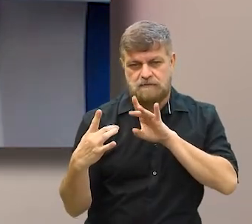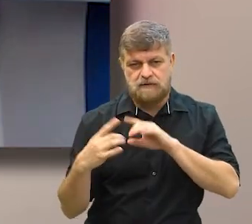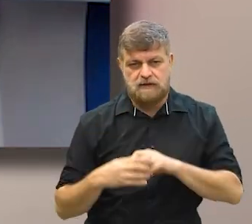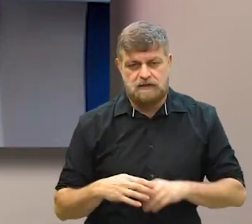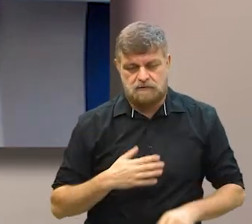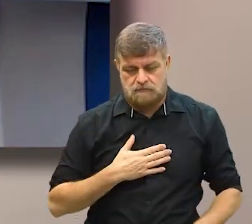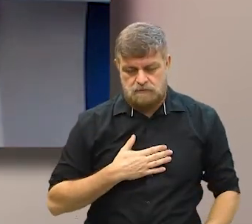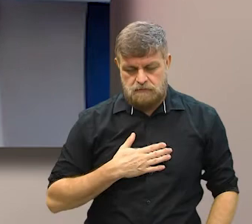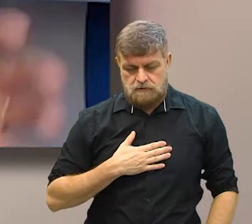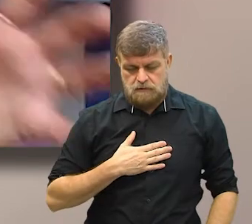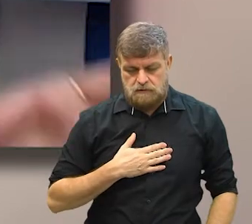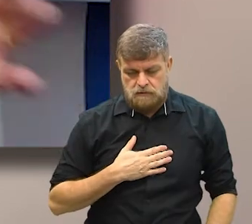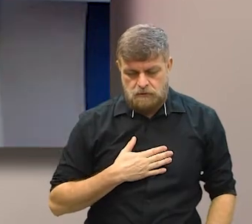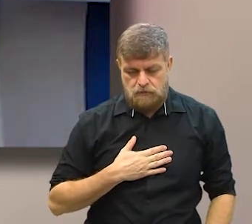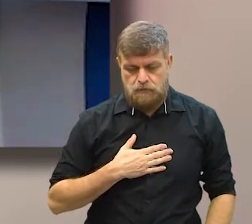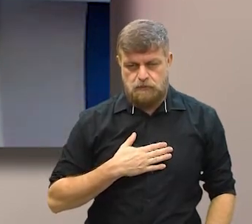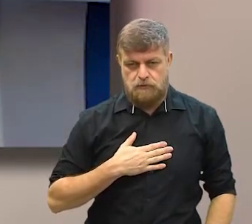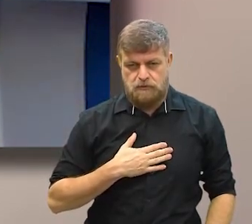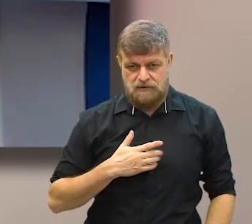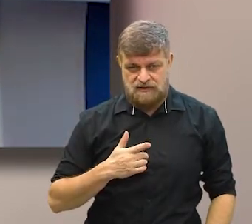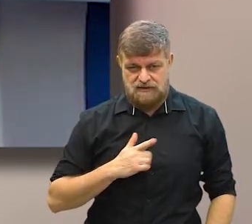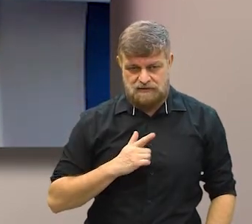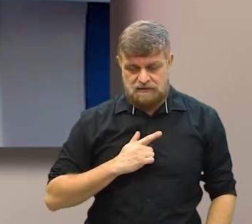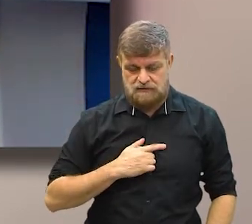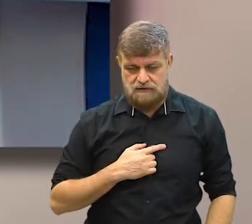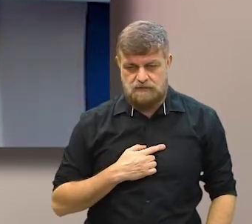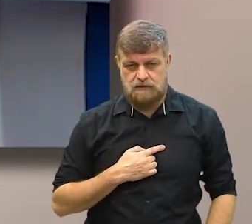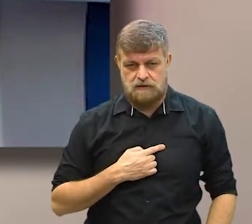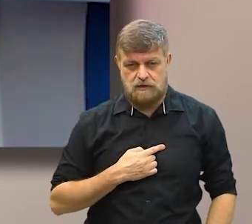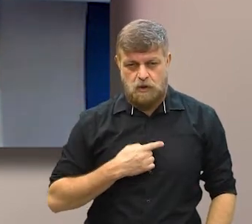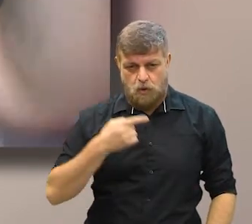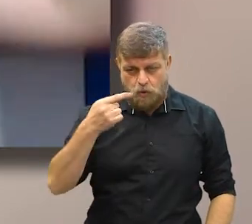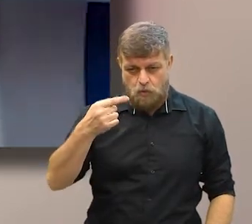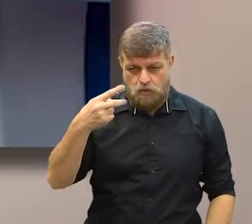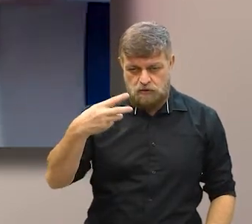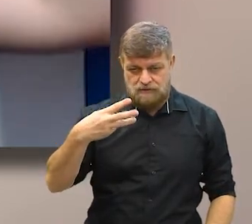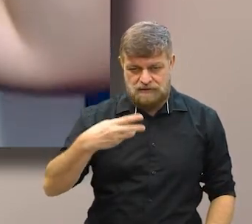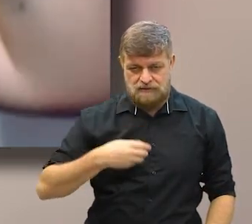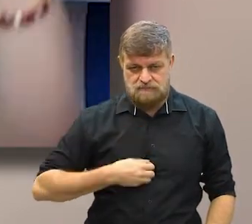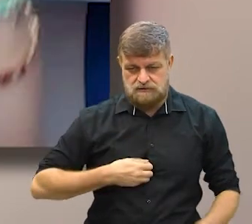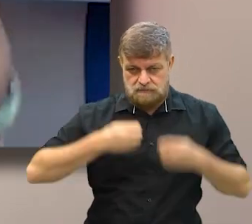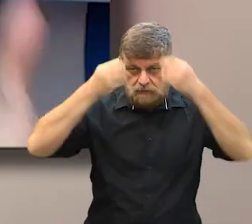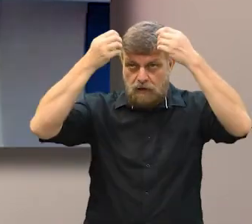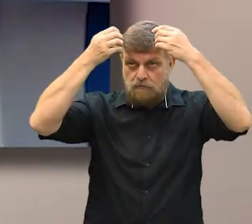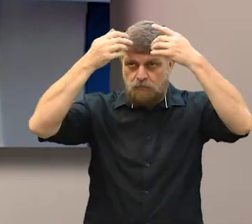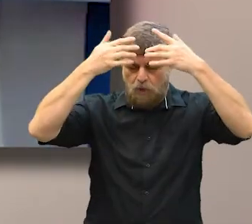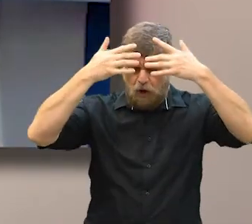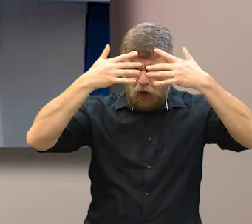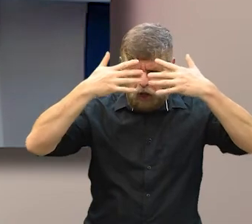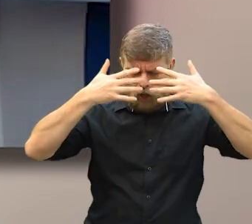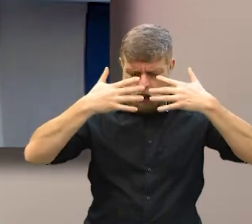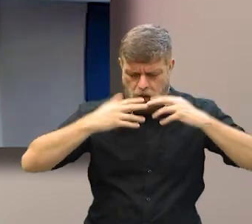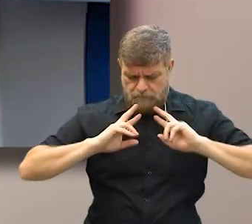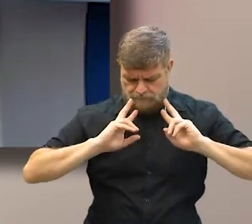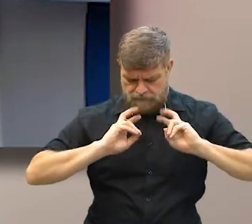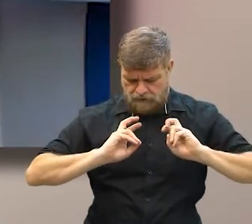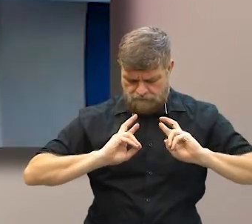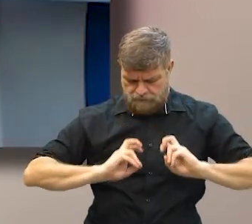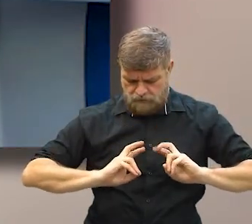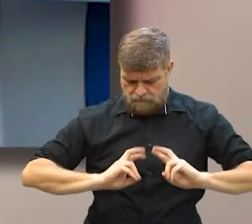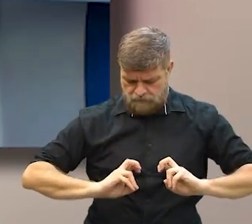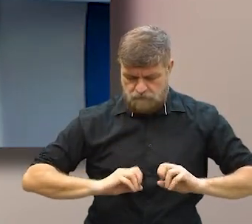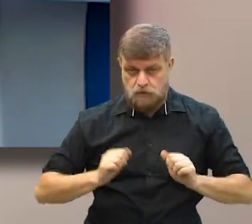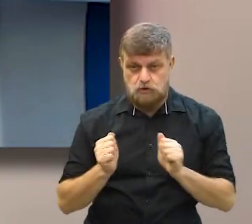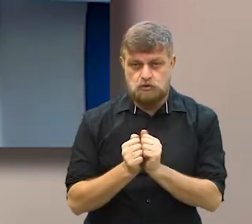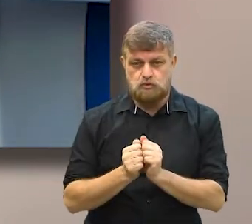respiração chamada de body scan com contagem regressiva, ou seja, escaneamento corporal junto com